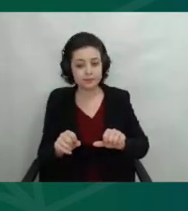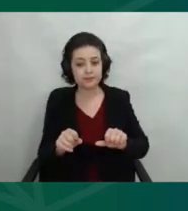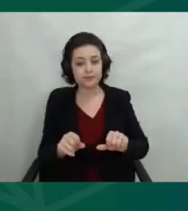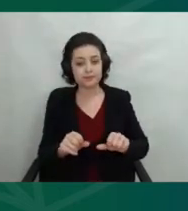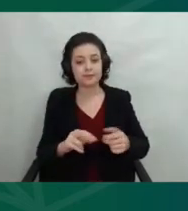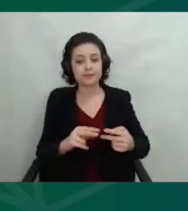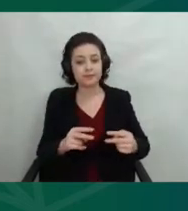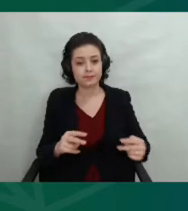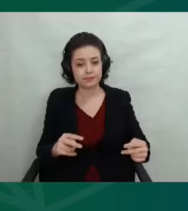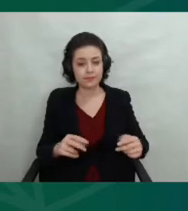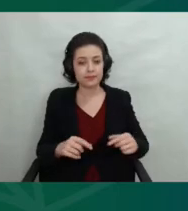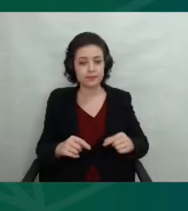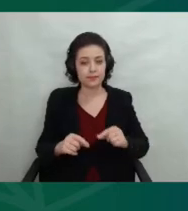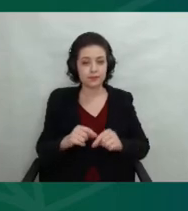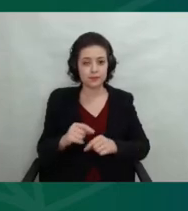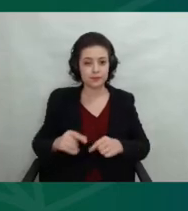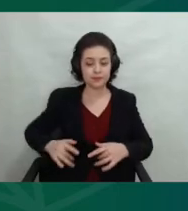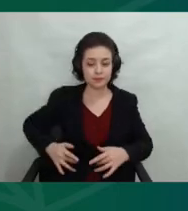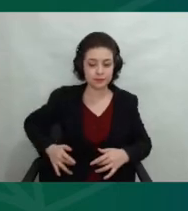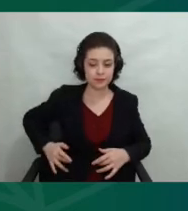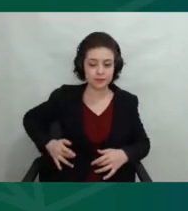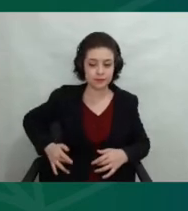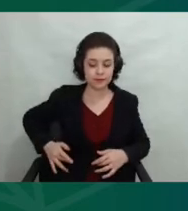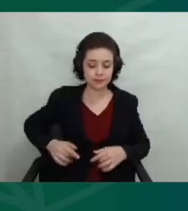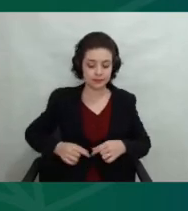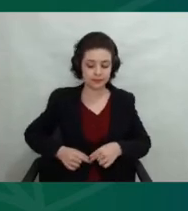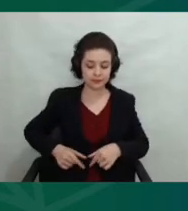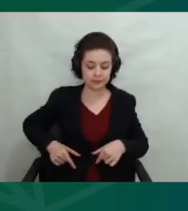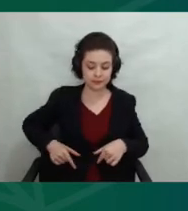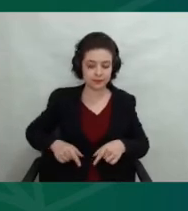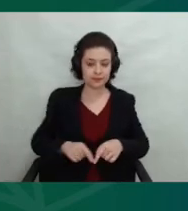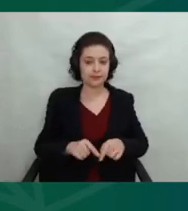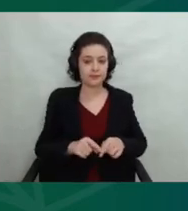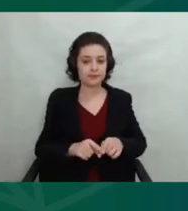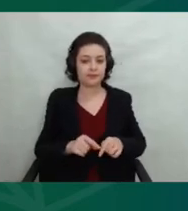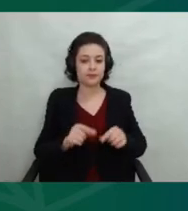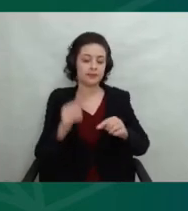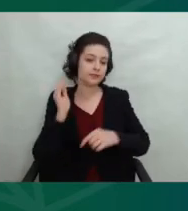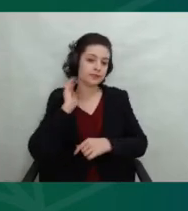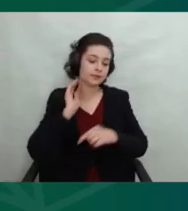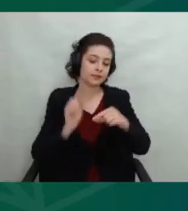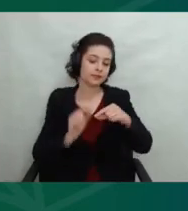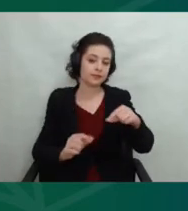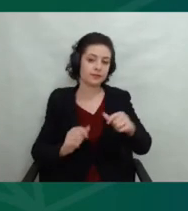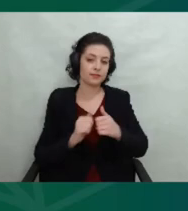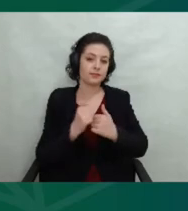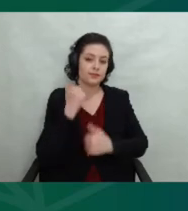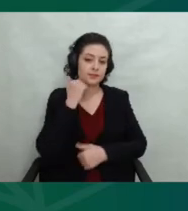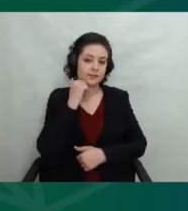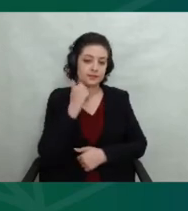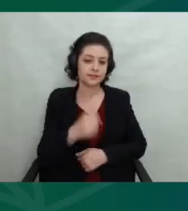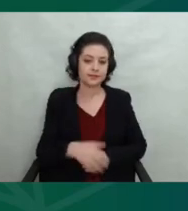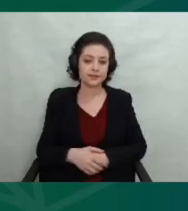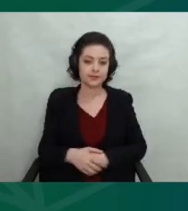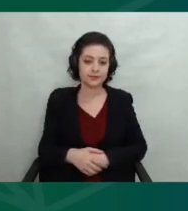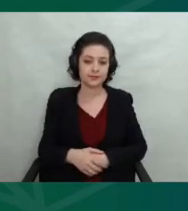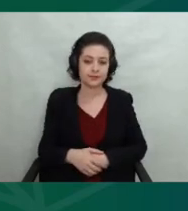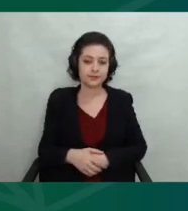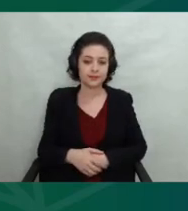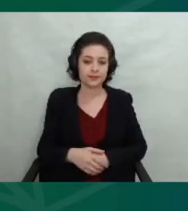rim, fígado e medula óssea. E quais foram os resultados? Próximo.